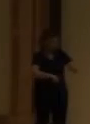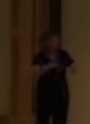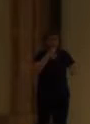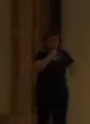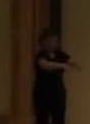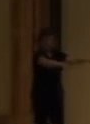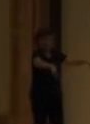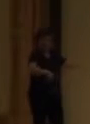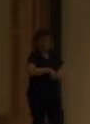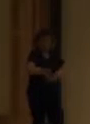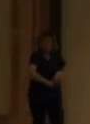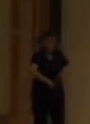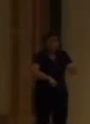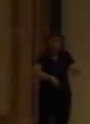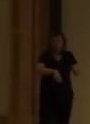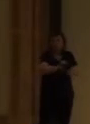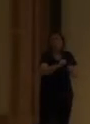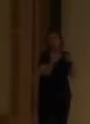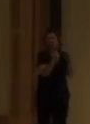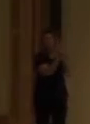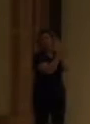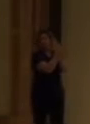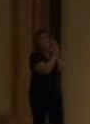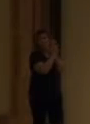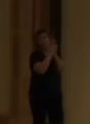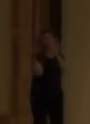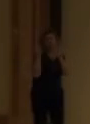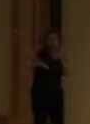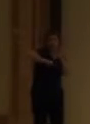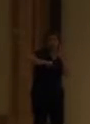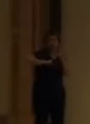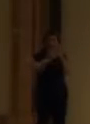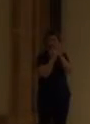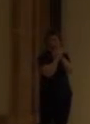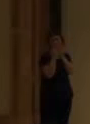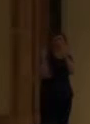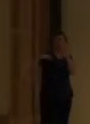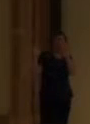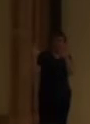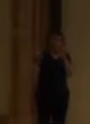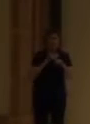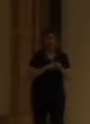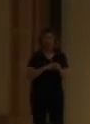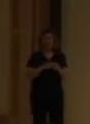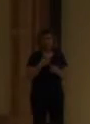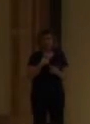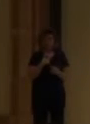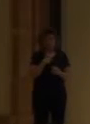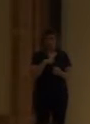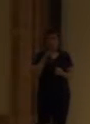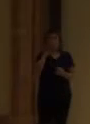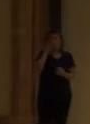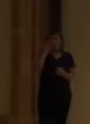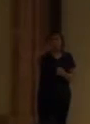land grabbing vai desde a produção massiva da soja, até à produção de gado, até à